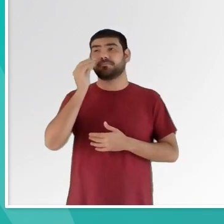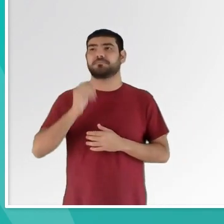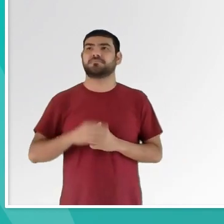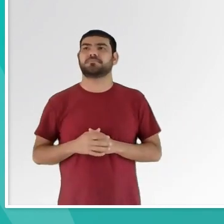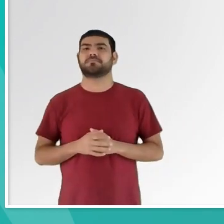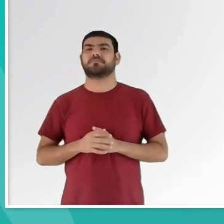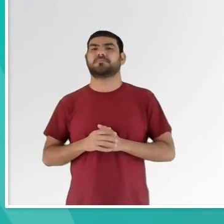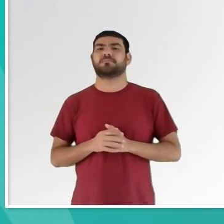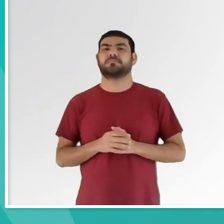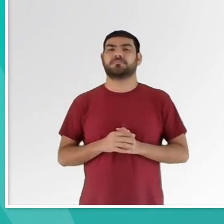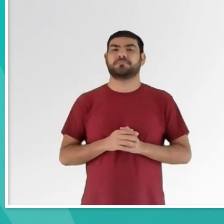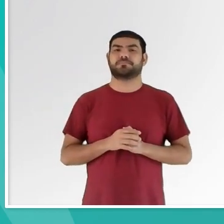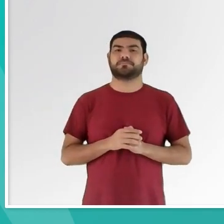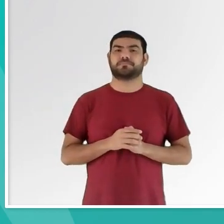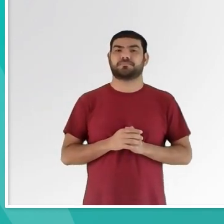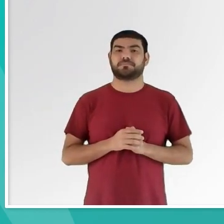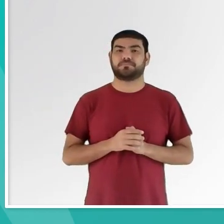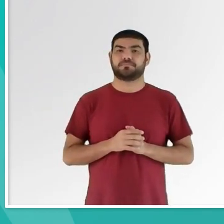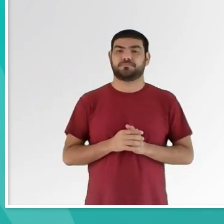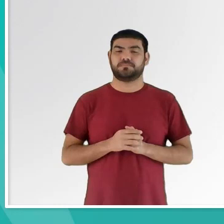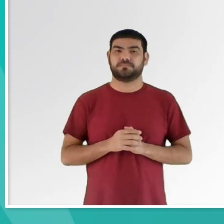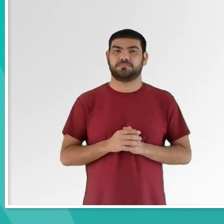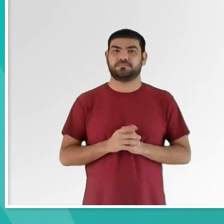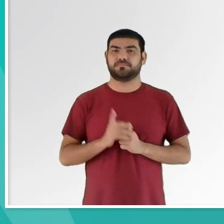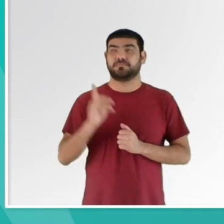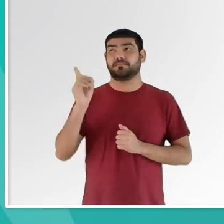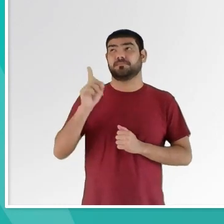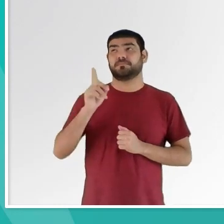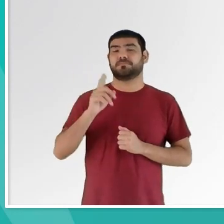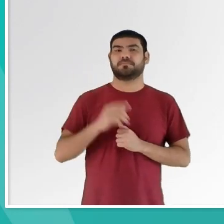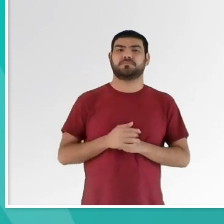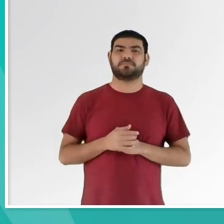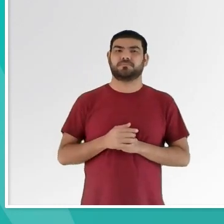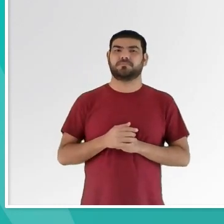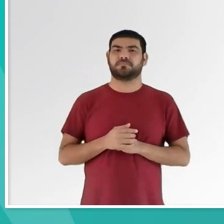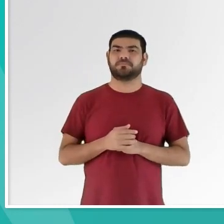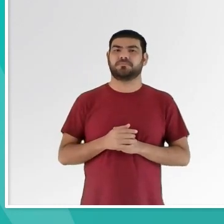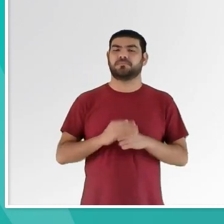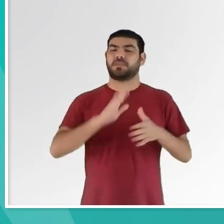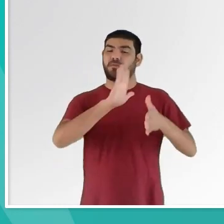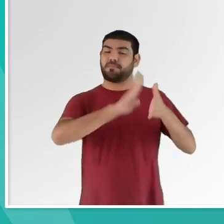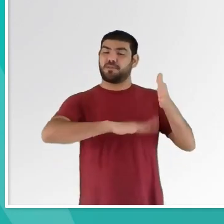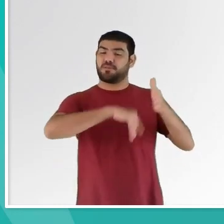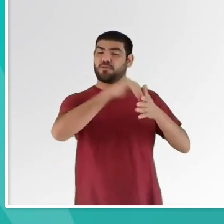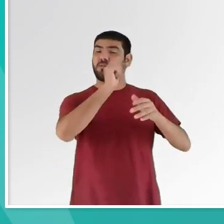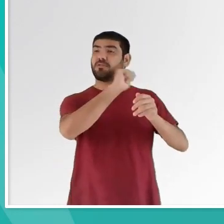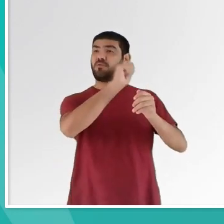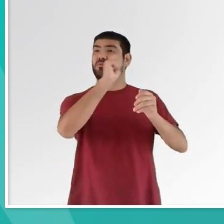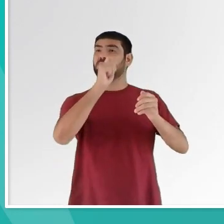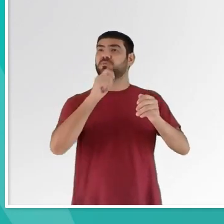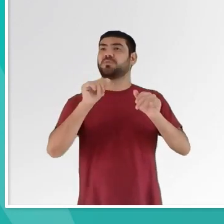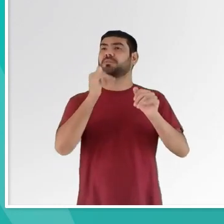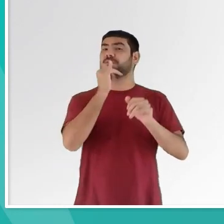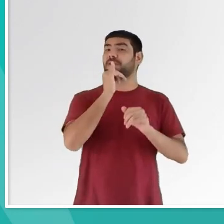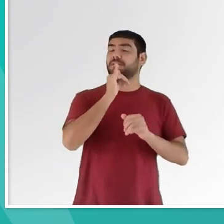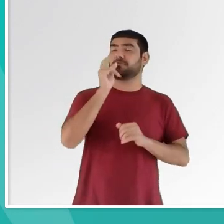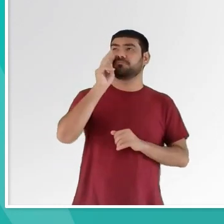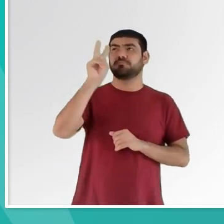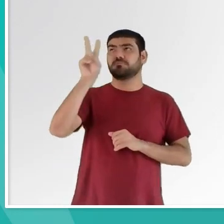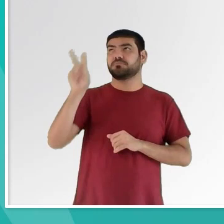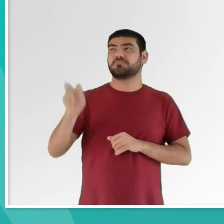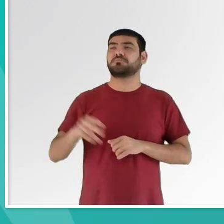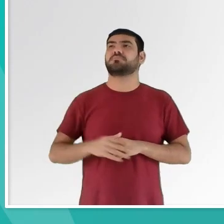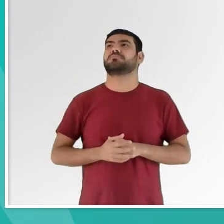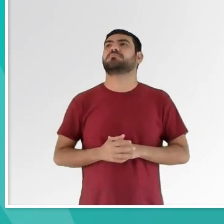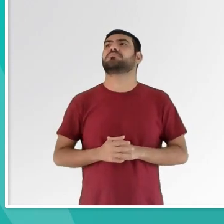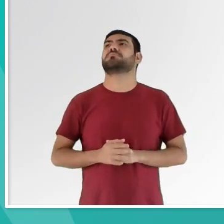Michelangelo, né? Em 1933, pintor e escultor italiano, considerado um dos protagonistas do movimento de arte